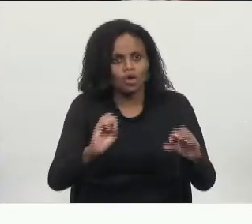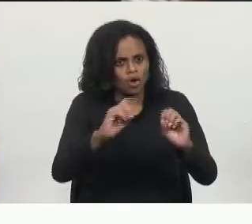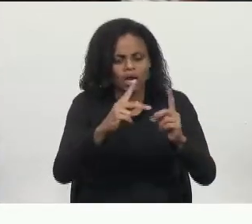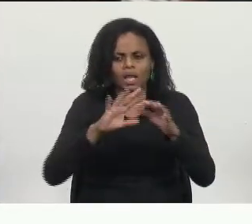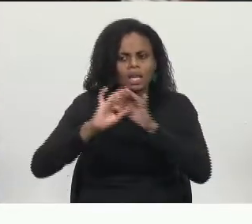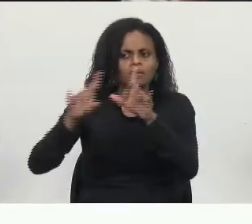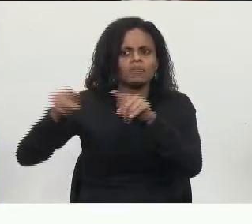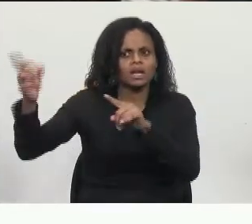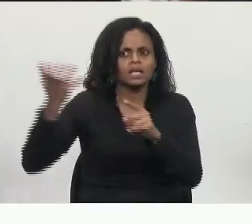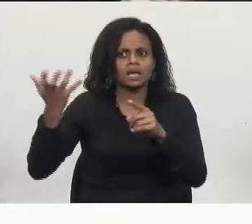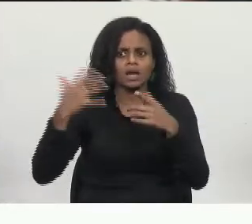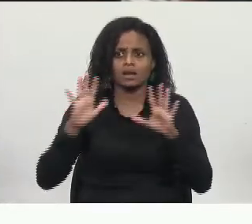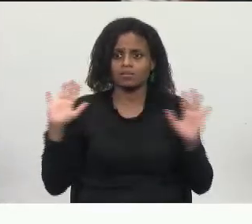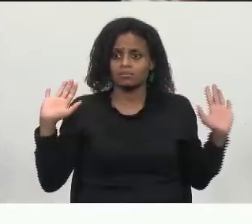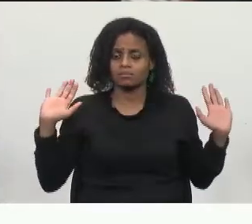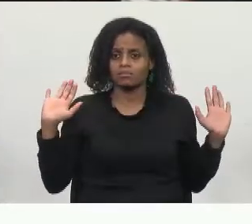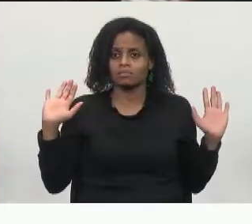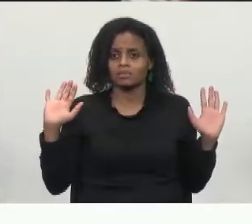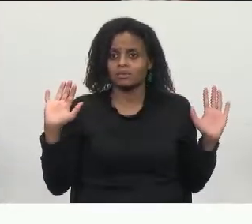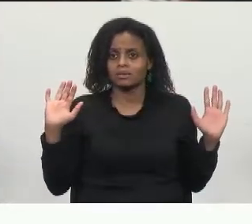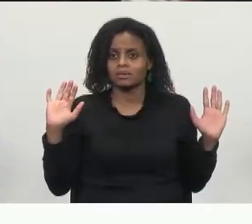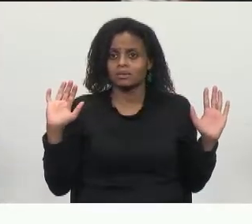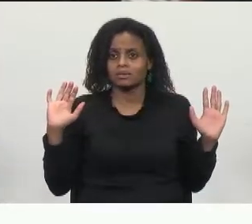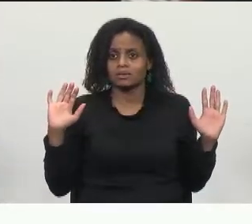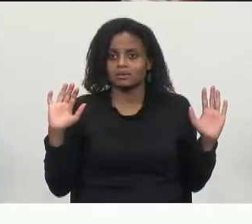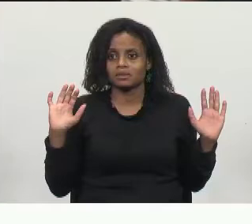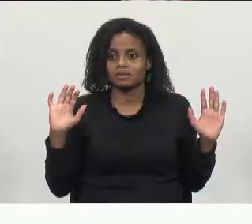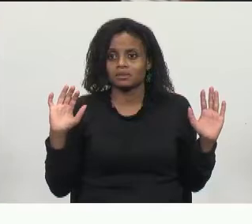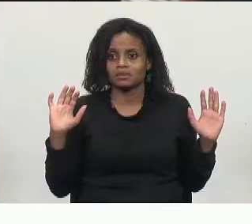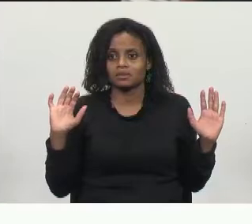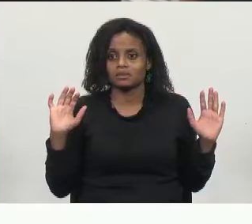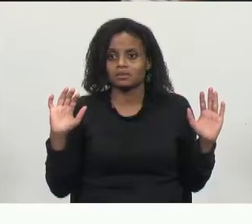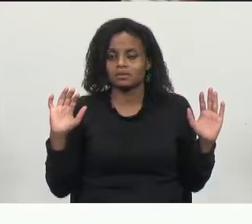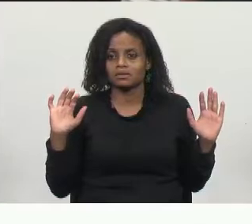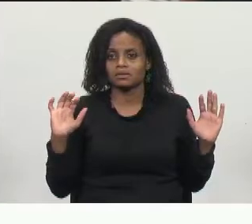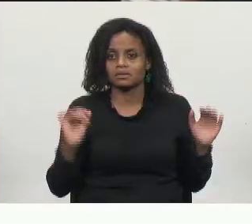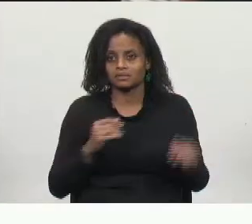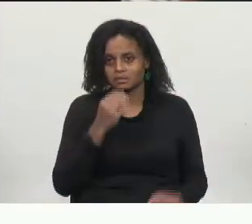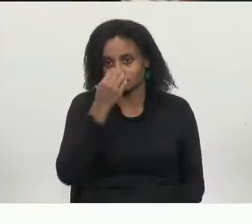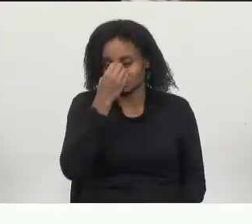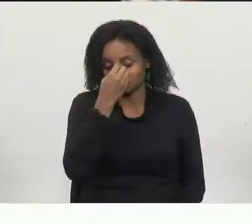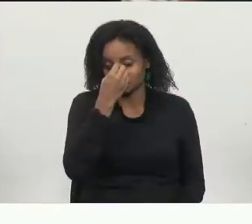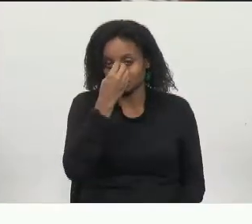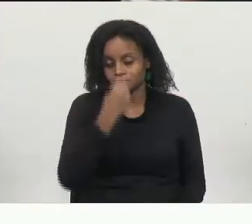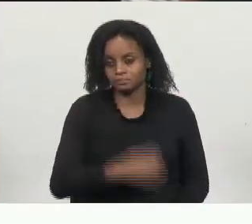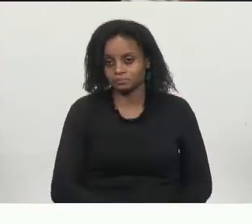quem quer ter. É isso aí, Marcelo. Hoje, Galberto, só para concluir aqui, te peço desculpa,